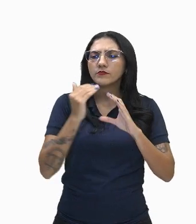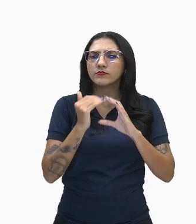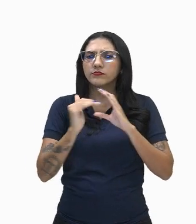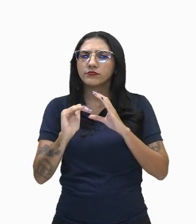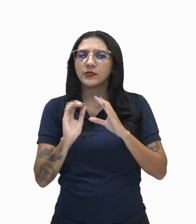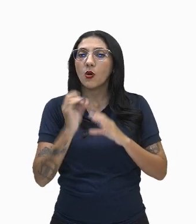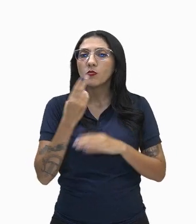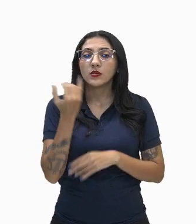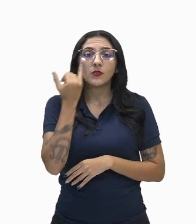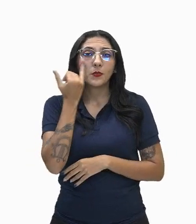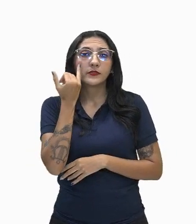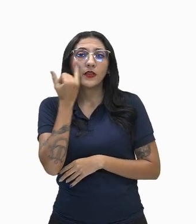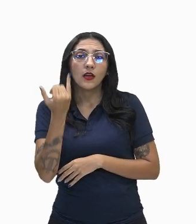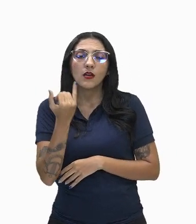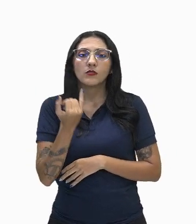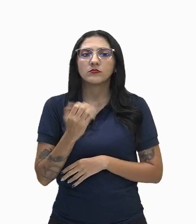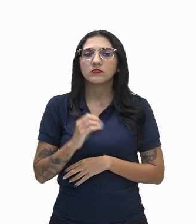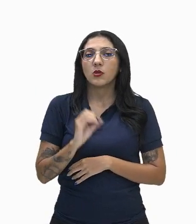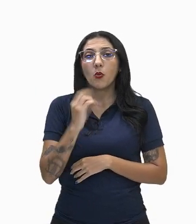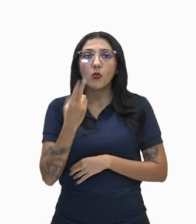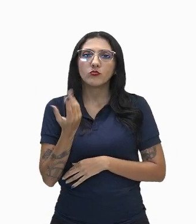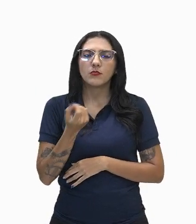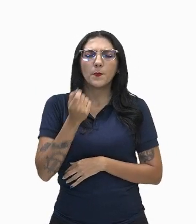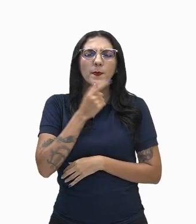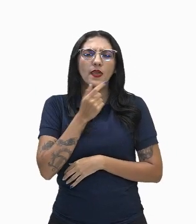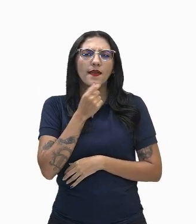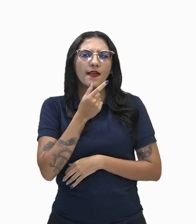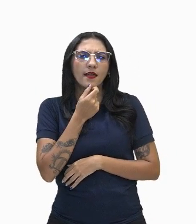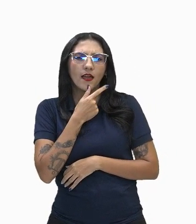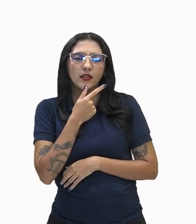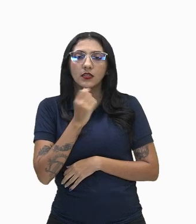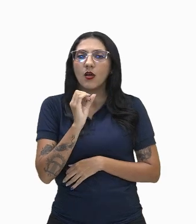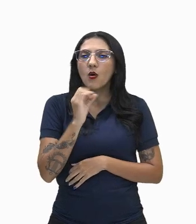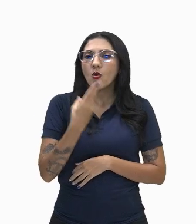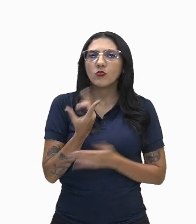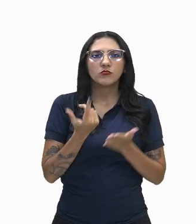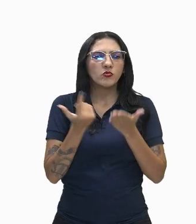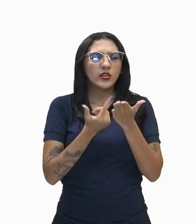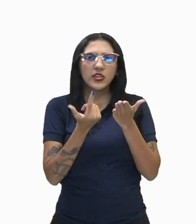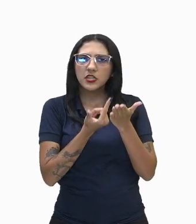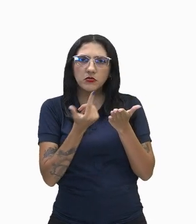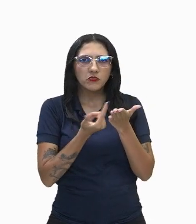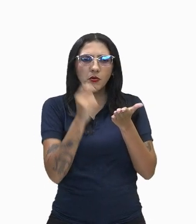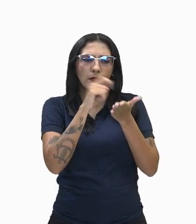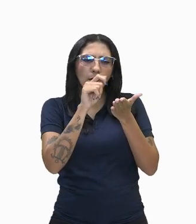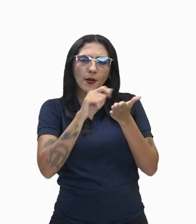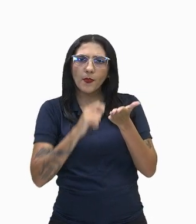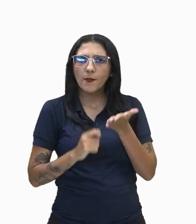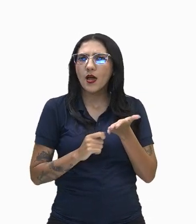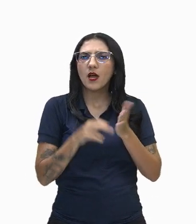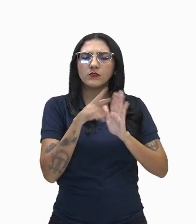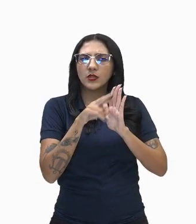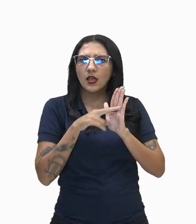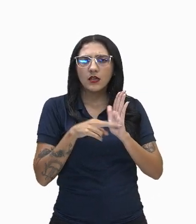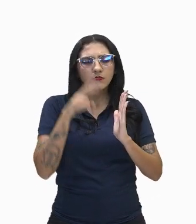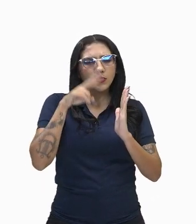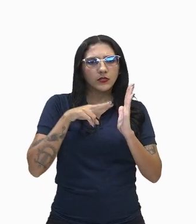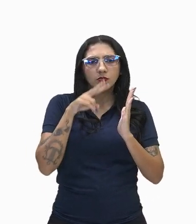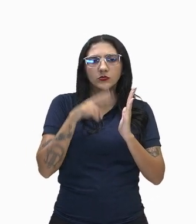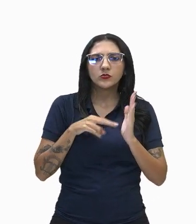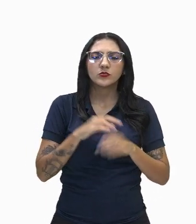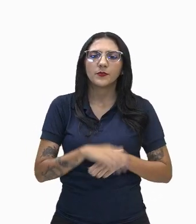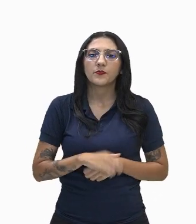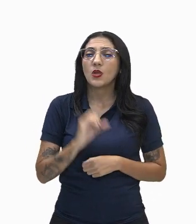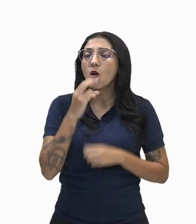uma notícia, uma piada, um manual, né, de instrução,